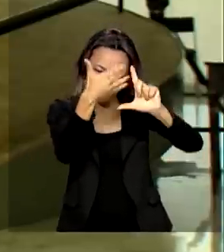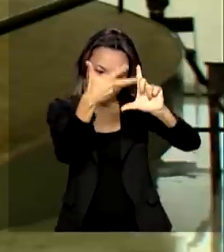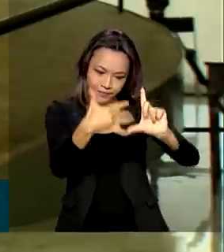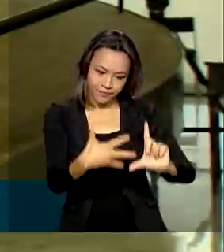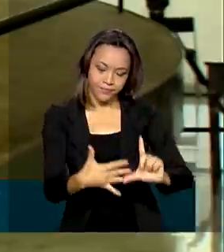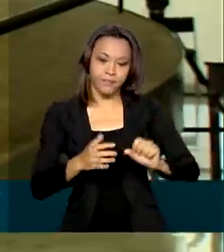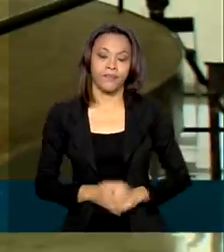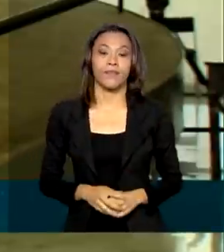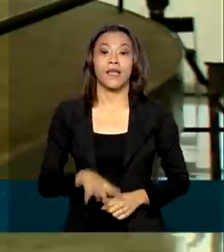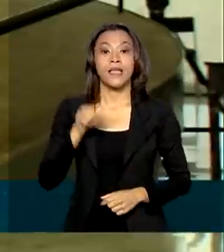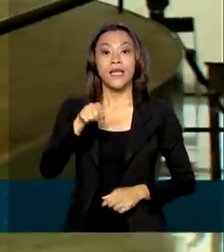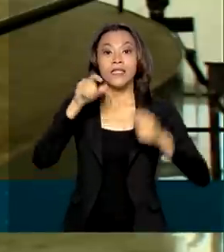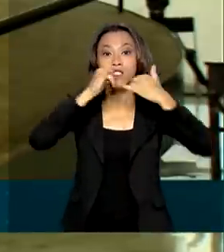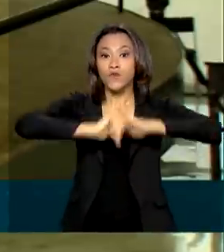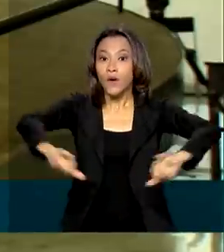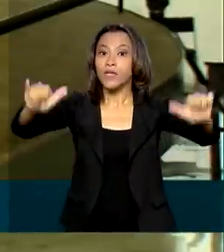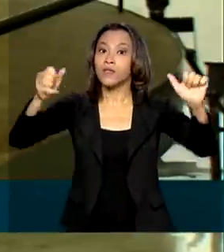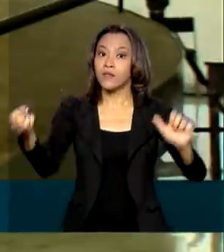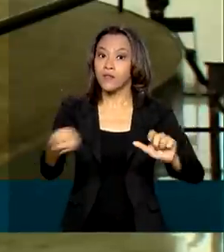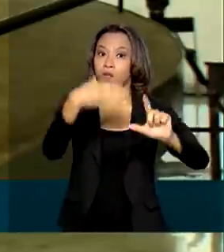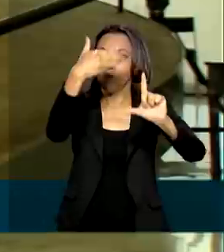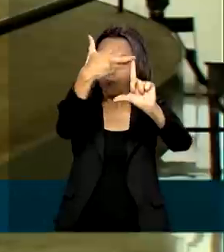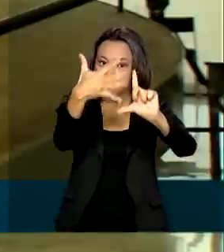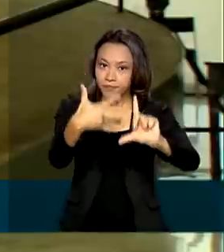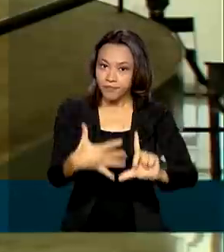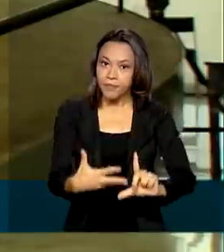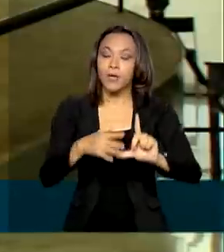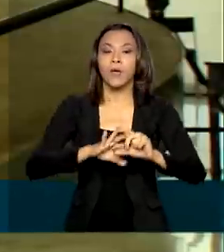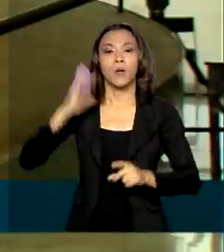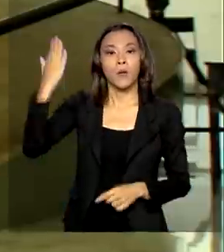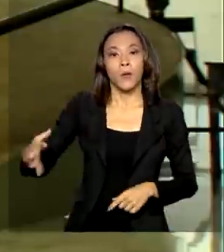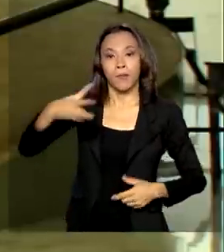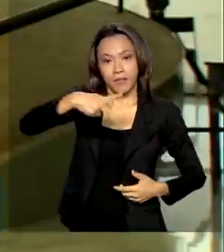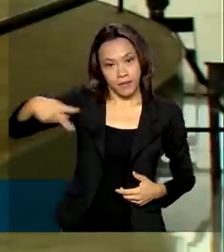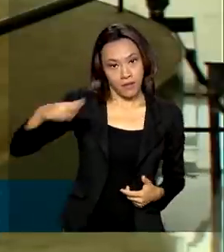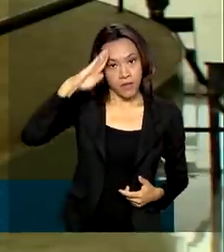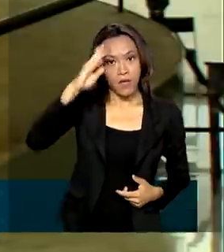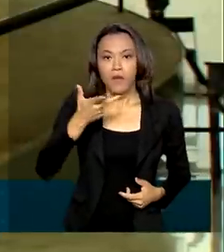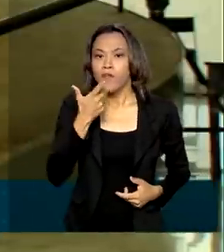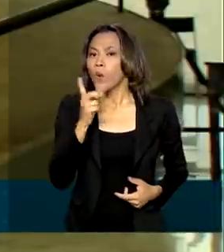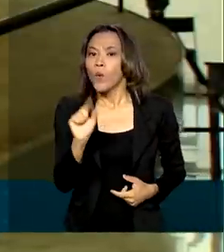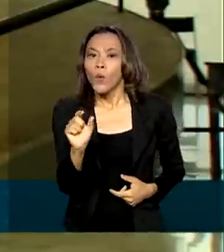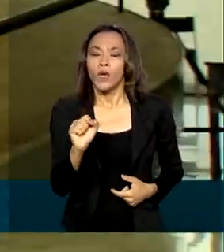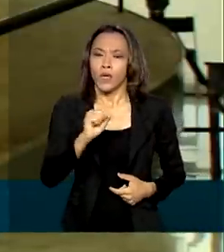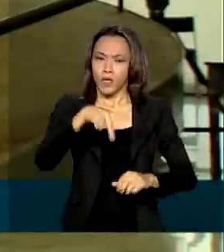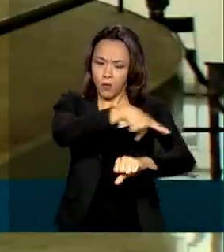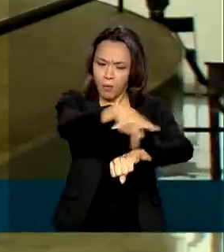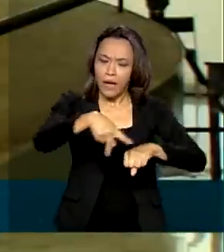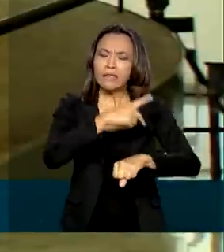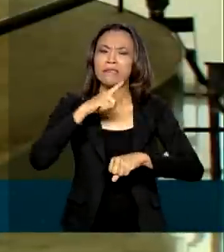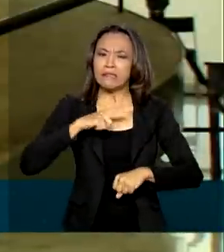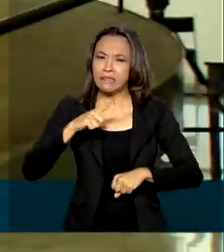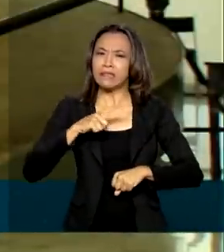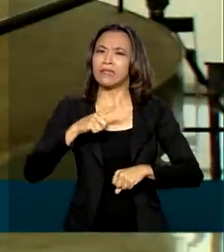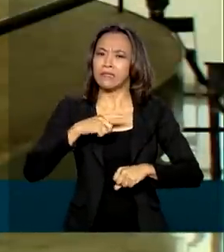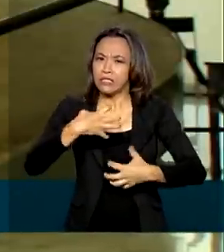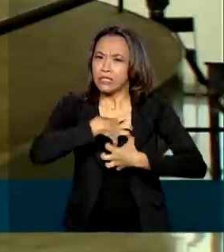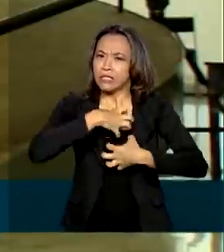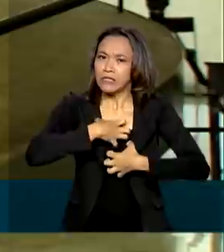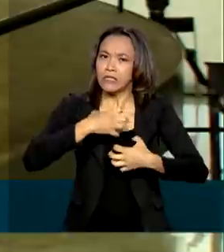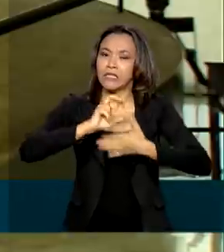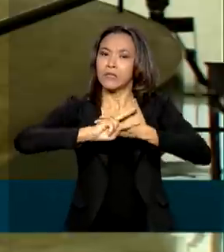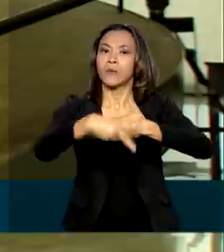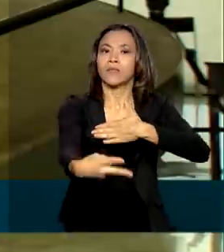Participa Mais Brasil, o presidente Jair Bolsonaro afirmou que o país ainda vive os impactos econômicos da pandemia do